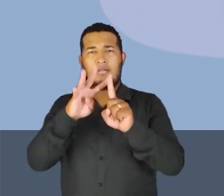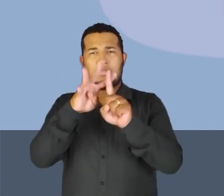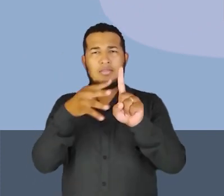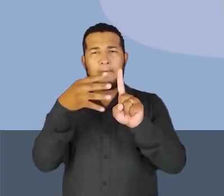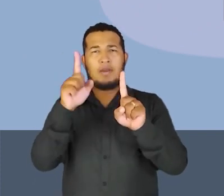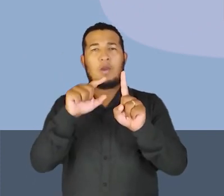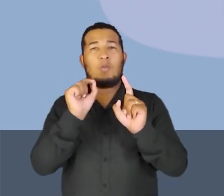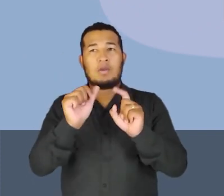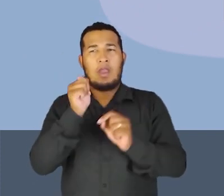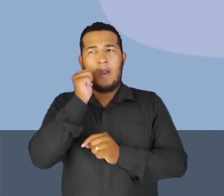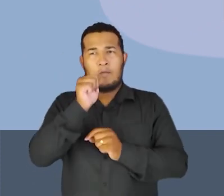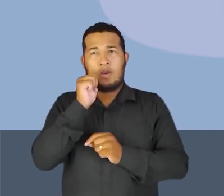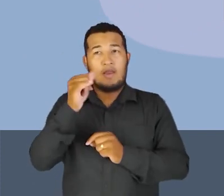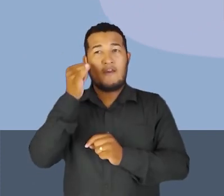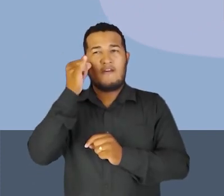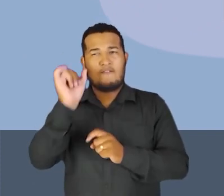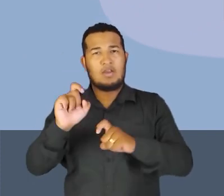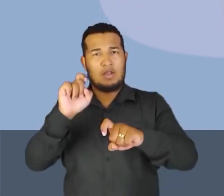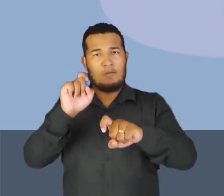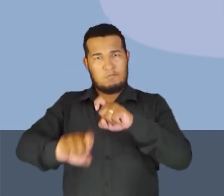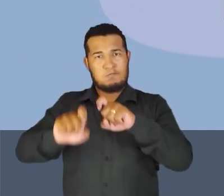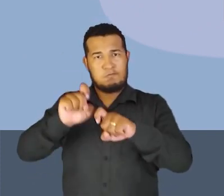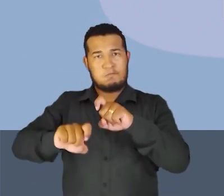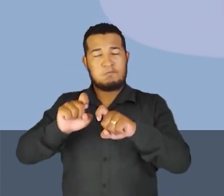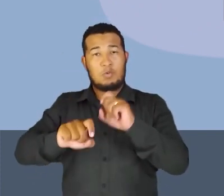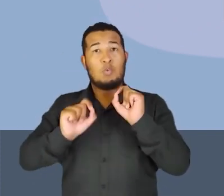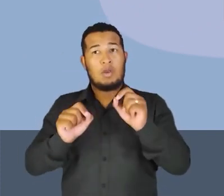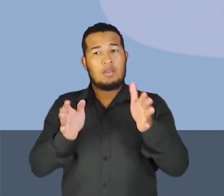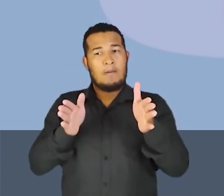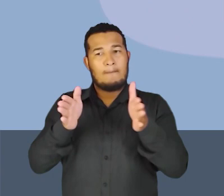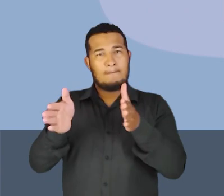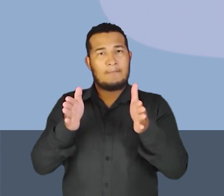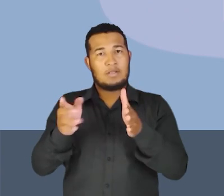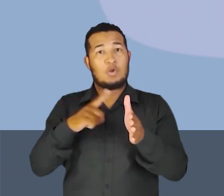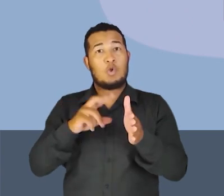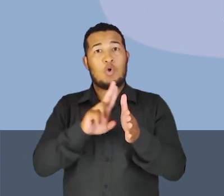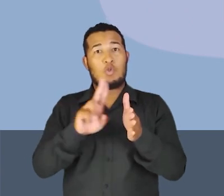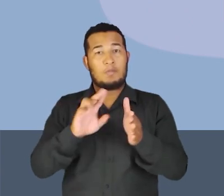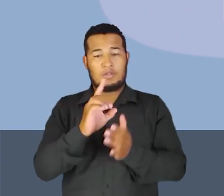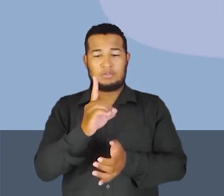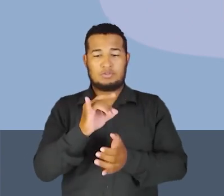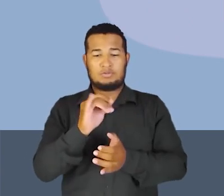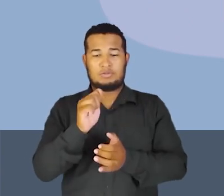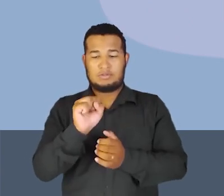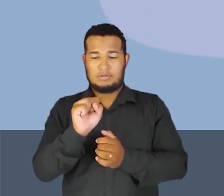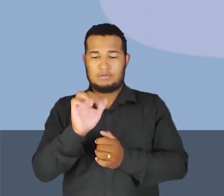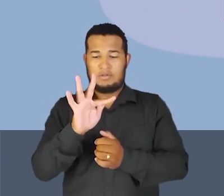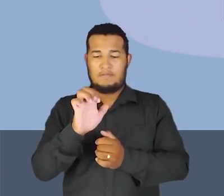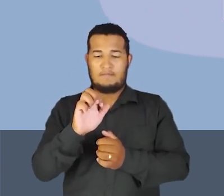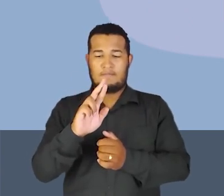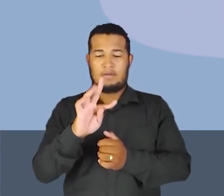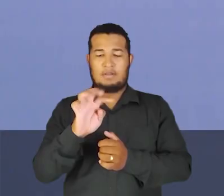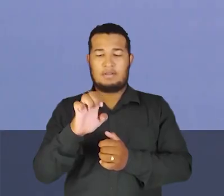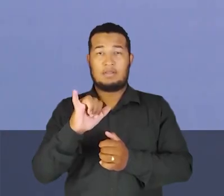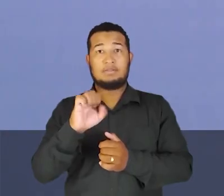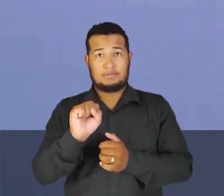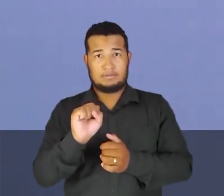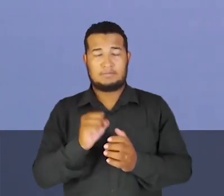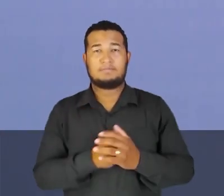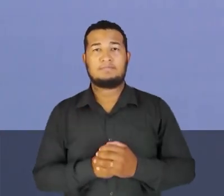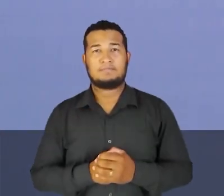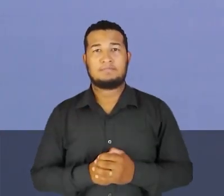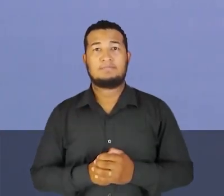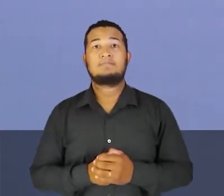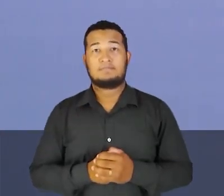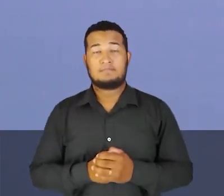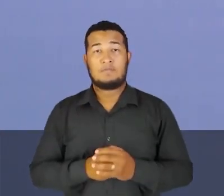mulher ela evita de praticar a relação sexual durante os chamados dias férteis, ok? Volta para cá. O